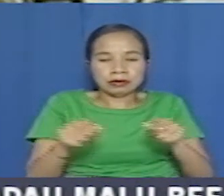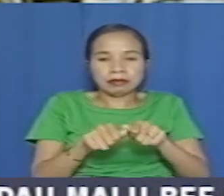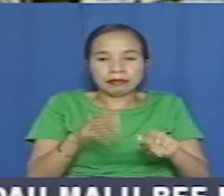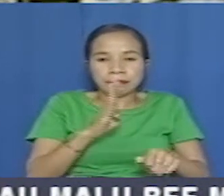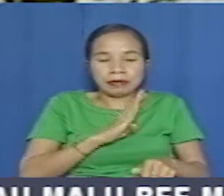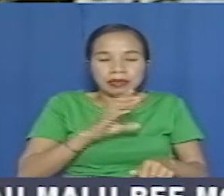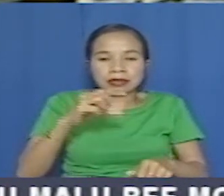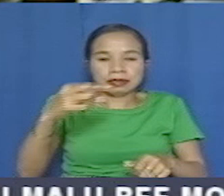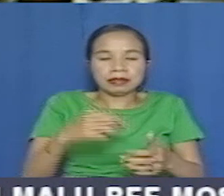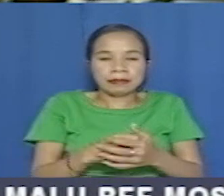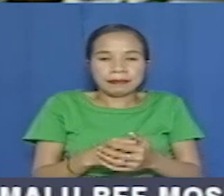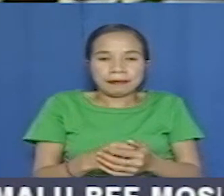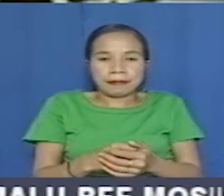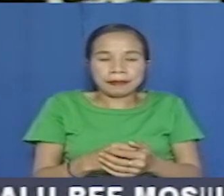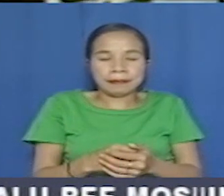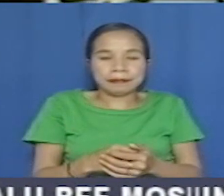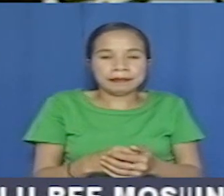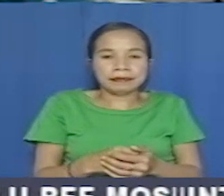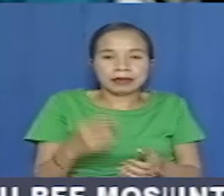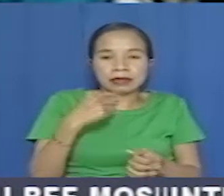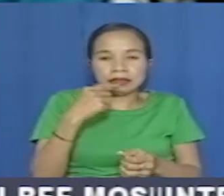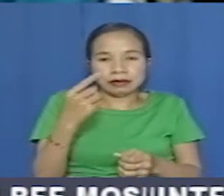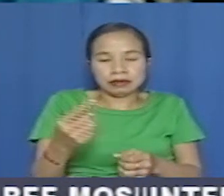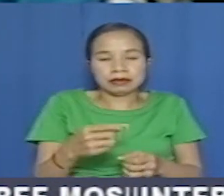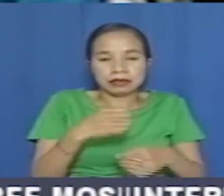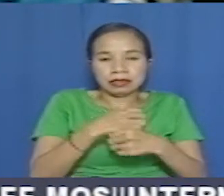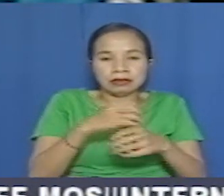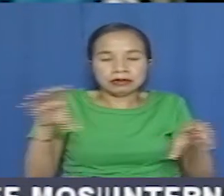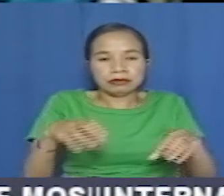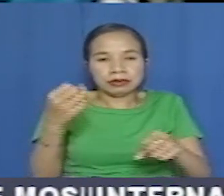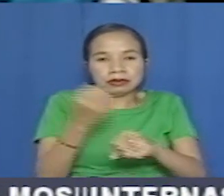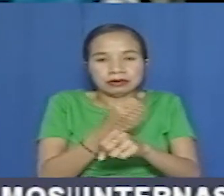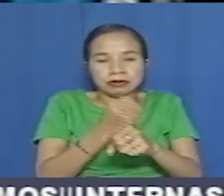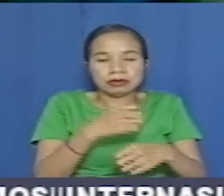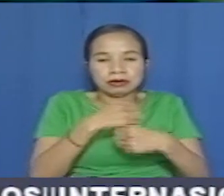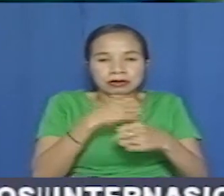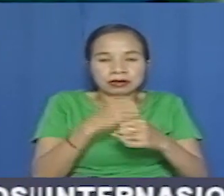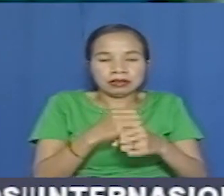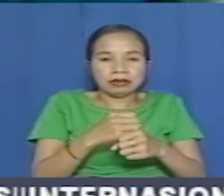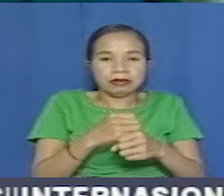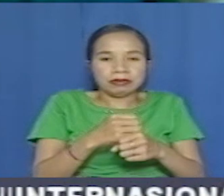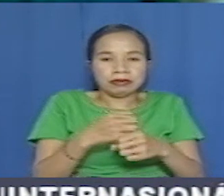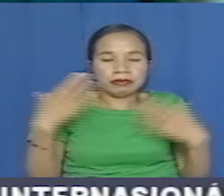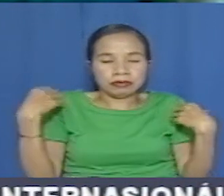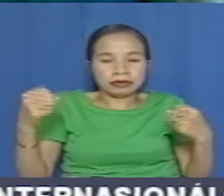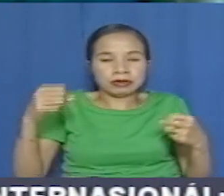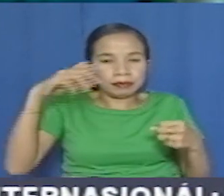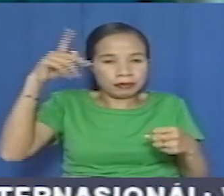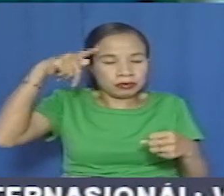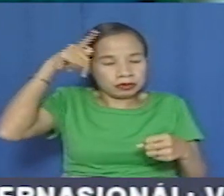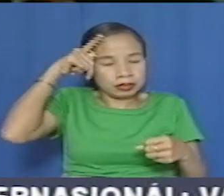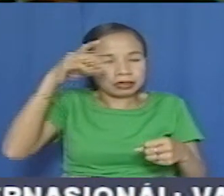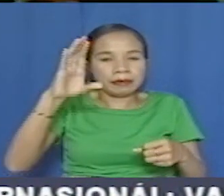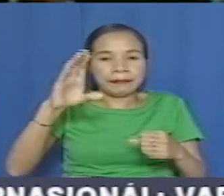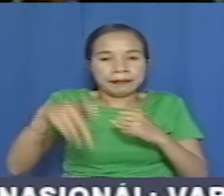Partido CNRT sucular sula Feliciano Gama Surlili Ateten se halu serviço macaso de consolida força política CNRT nian. Tuir